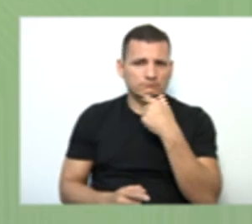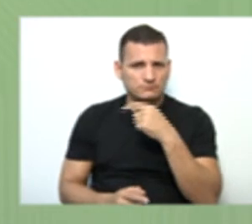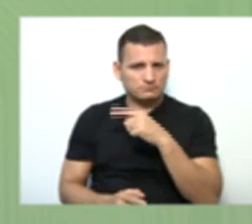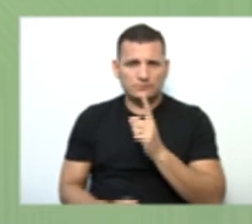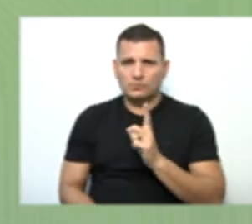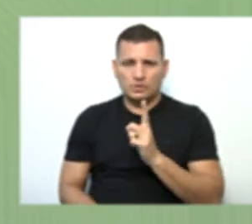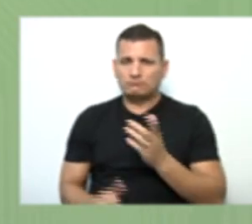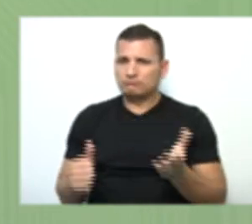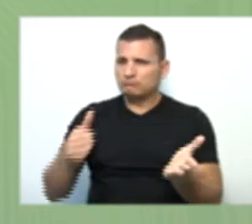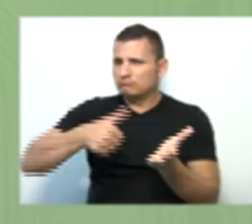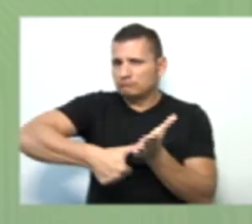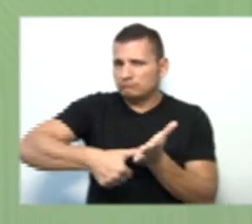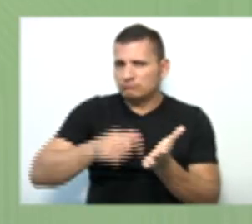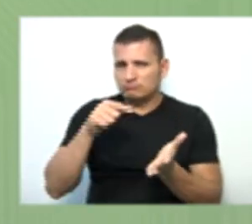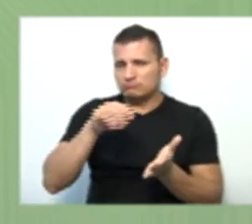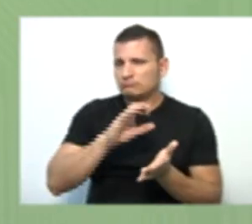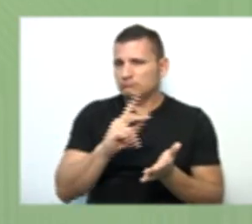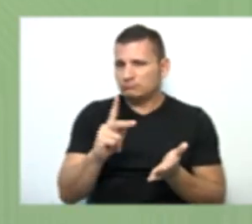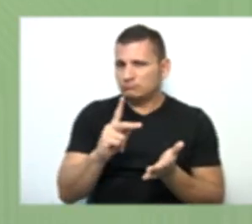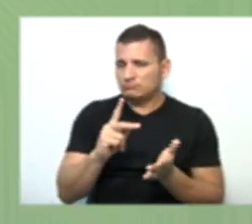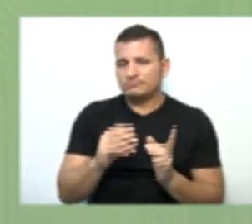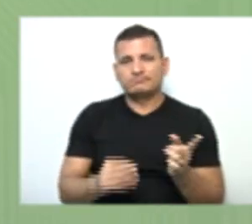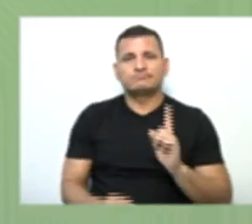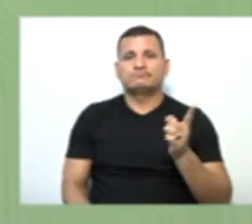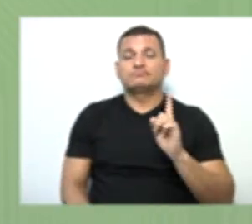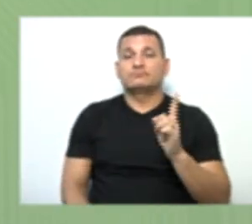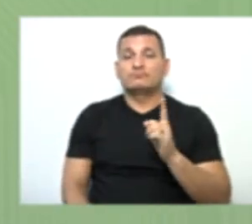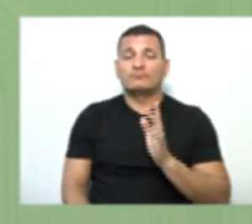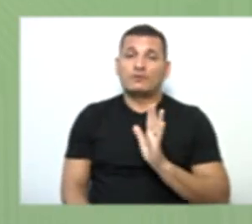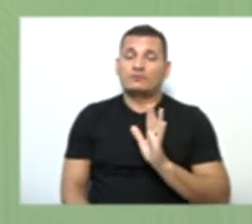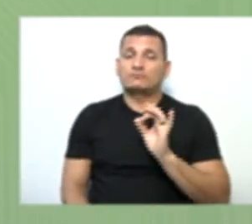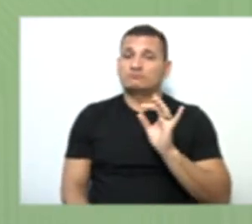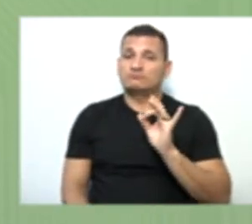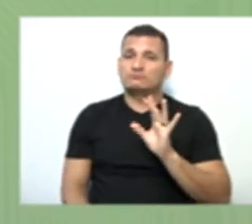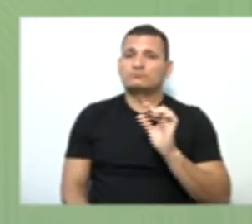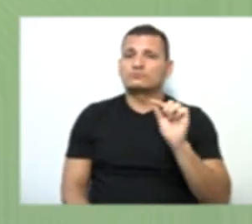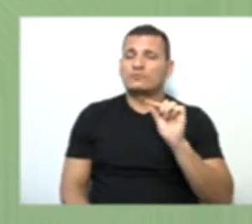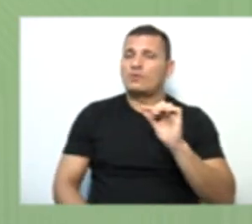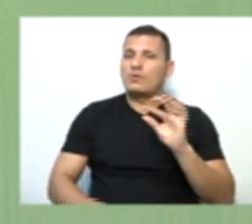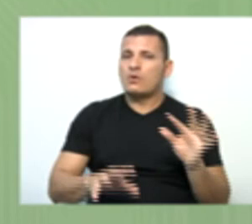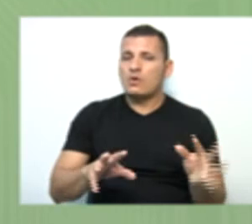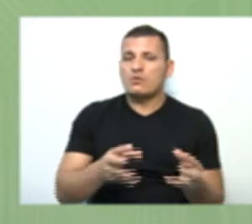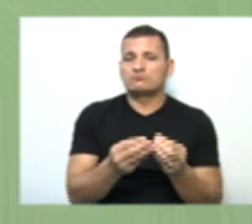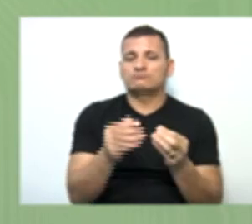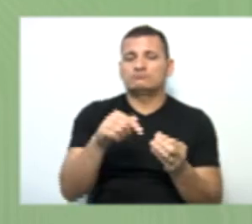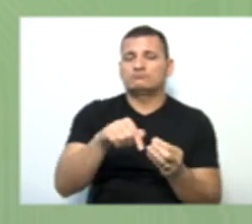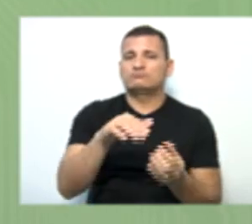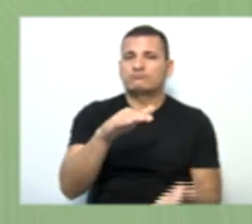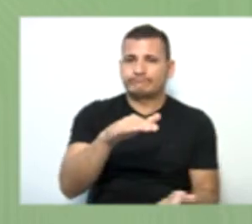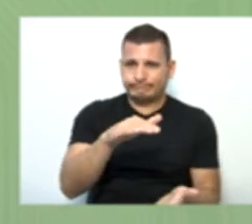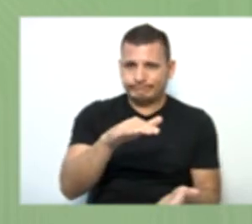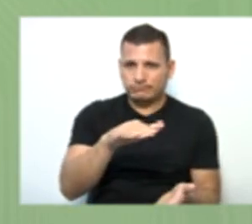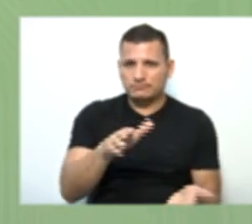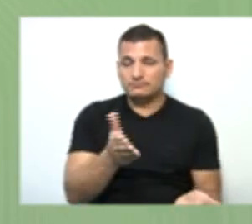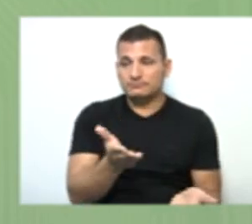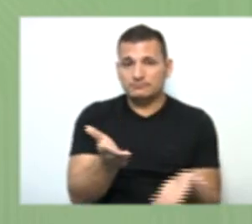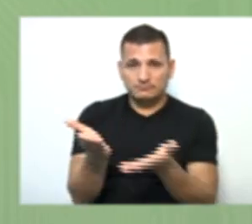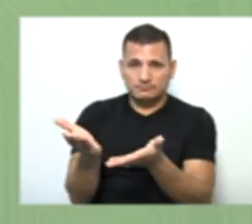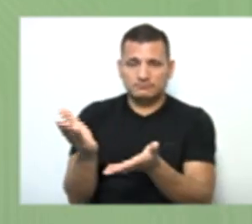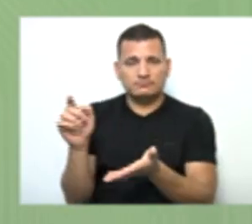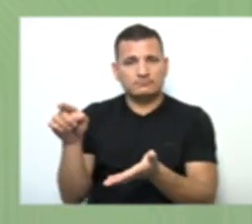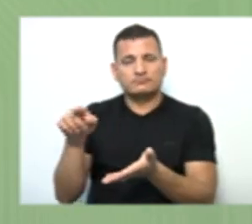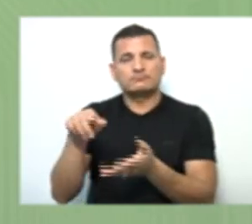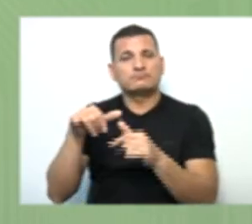Não é cooperado da cooperativa. Isso foi para complementar um lote que deveria ser entregue no supermercado. Qual foi o valor a